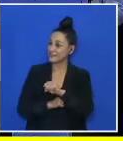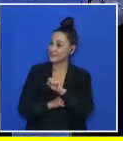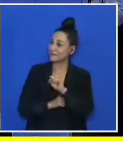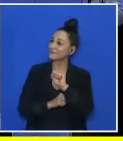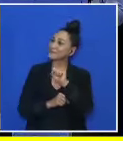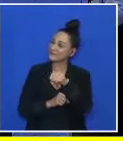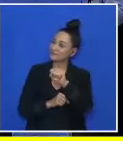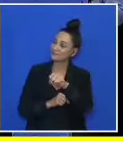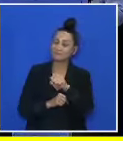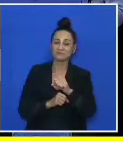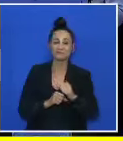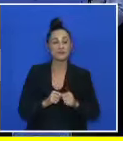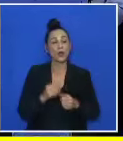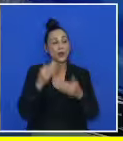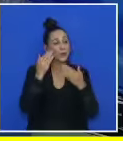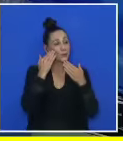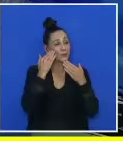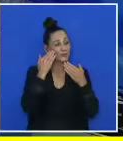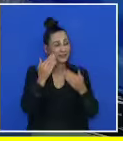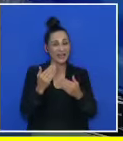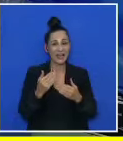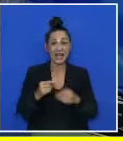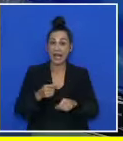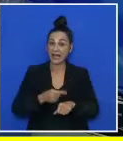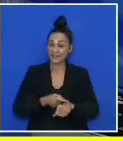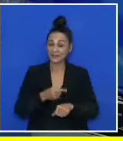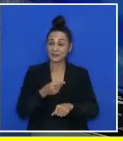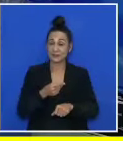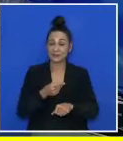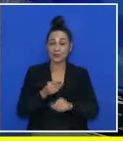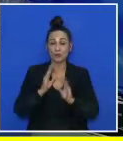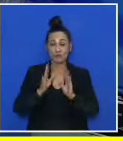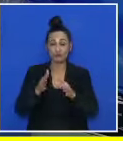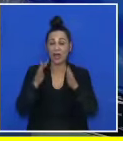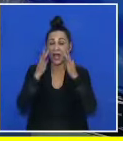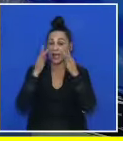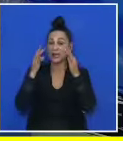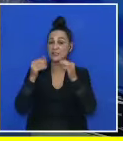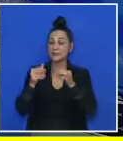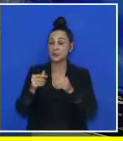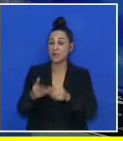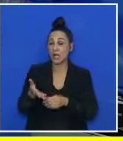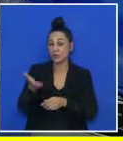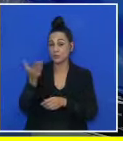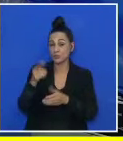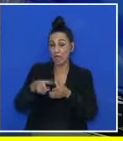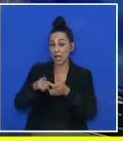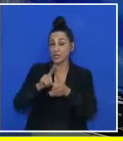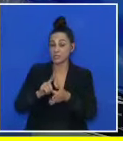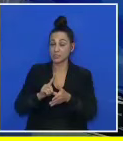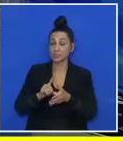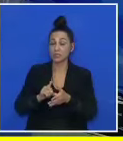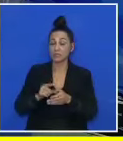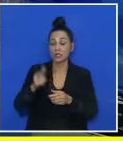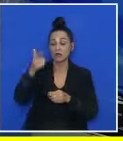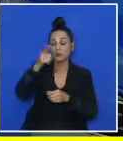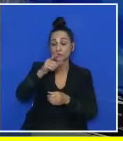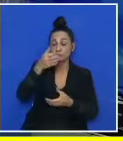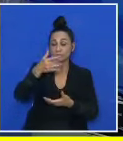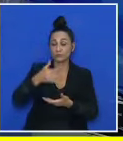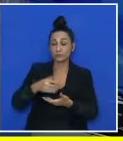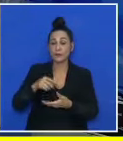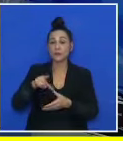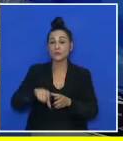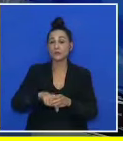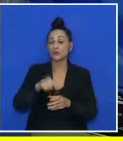confirmo. Sim, confirmo. Obrigado. Agora, conforme explicamos, o Globo será reabastecido para o sorteio do time